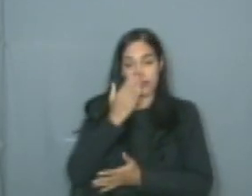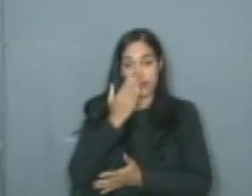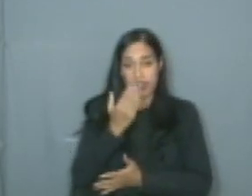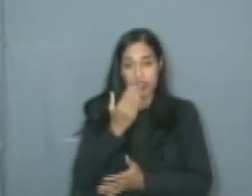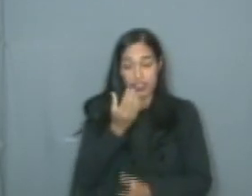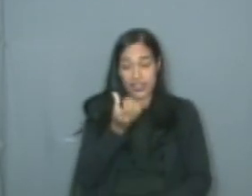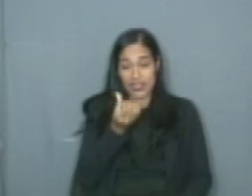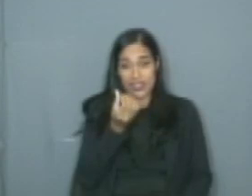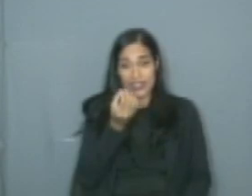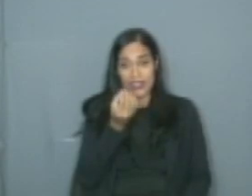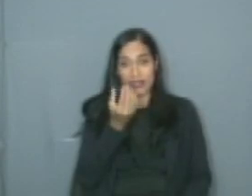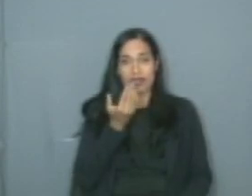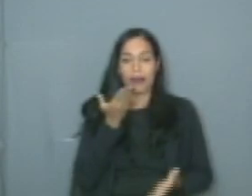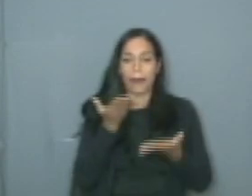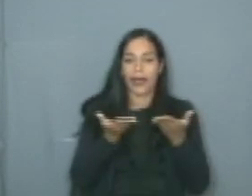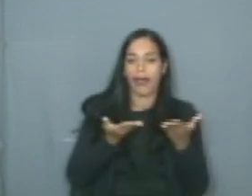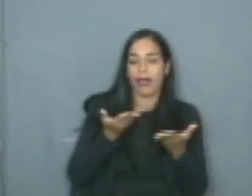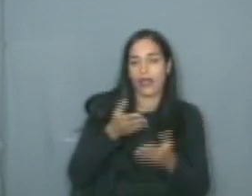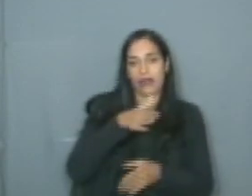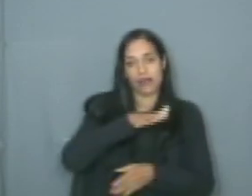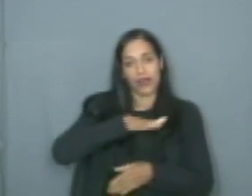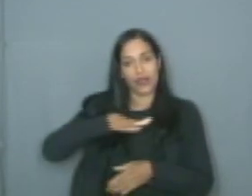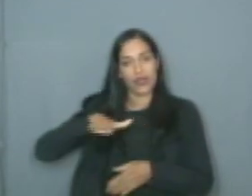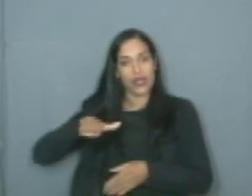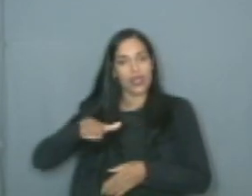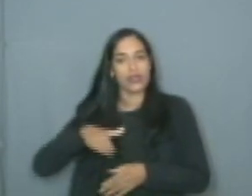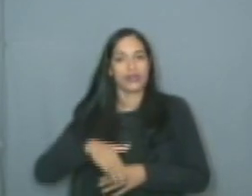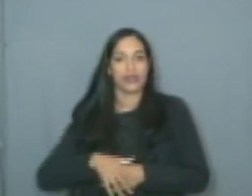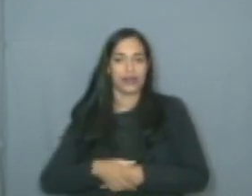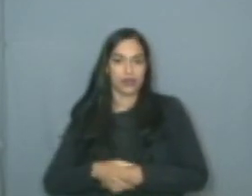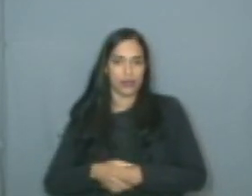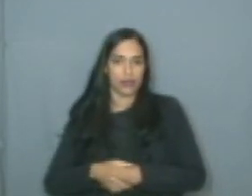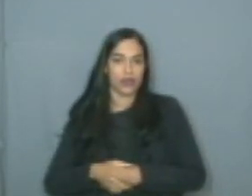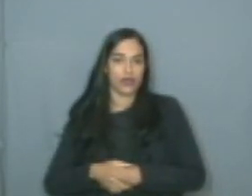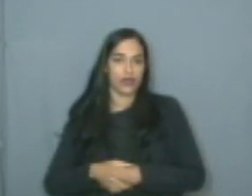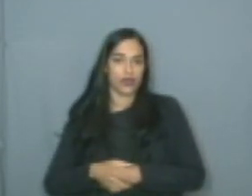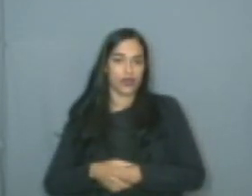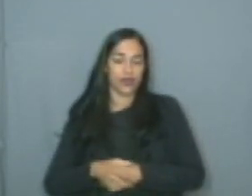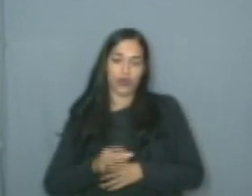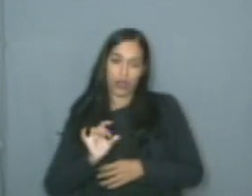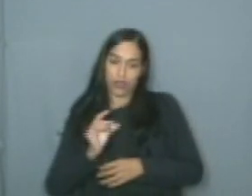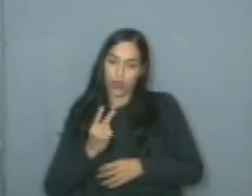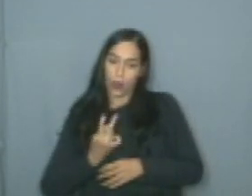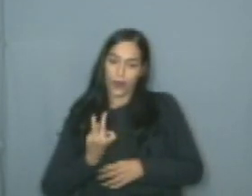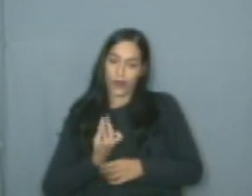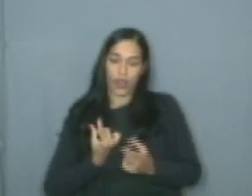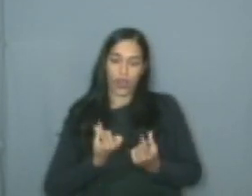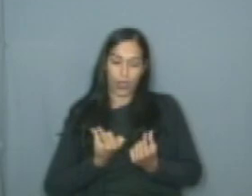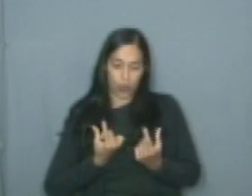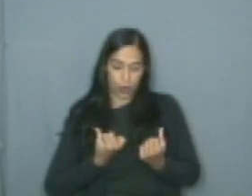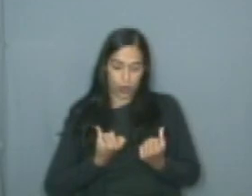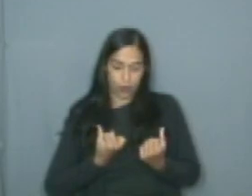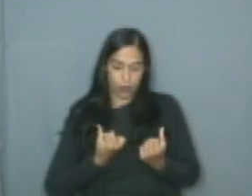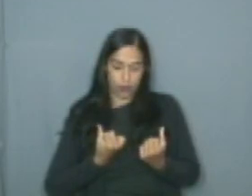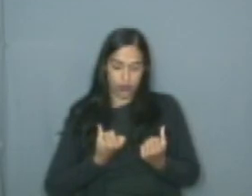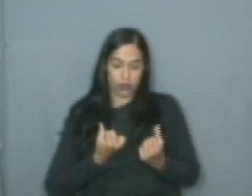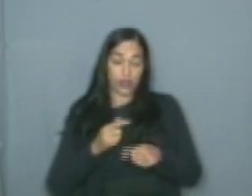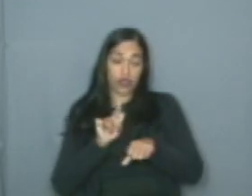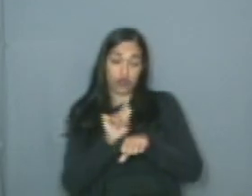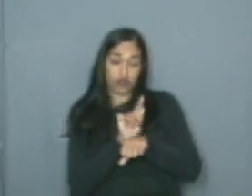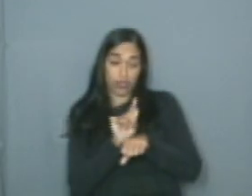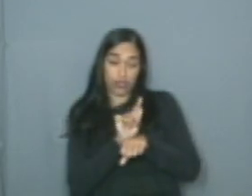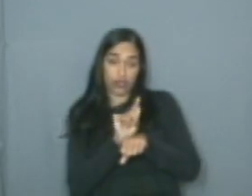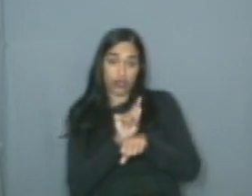60 vans para atender a essas crianças. É o que eu digo não é somente o valor do dinheiro, é como eu estou usando esse dinheiro. Gestão é